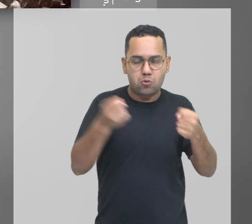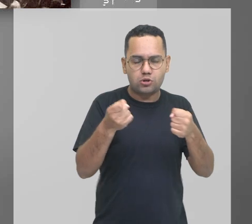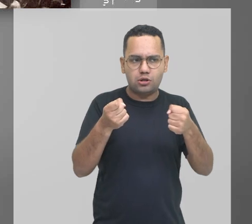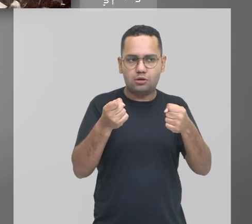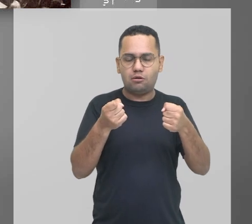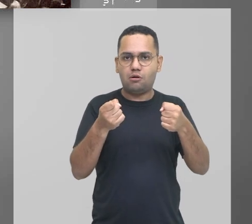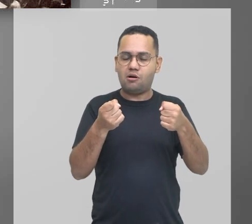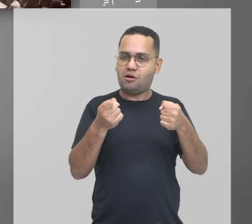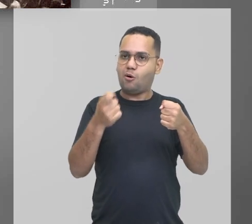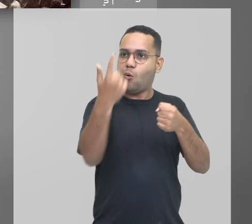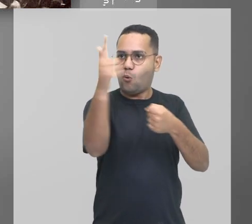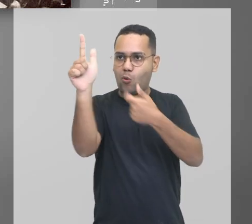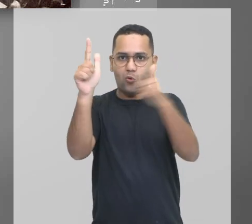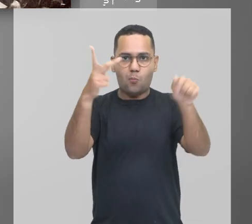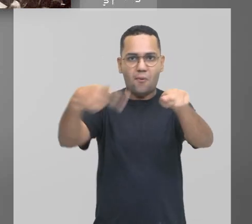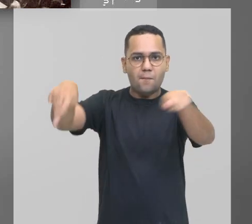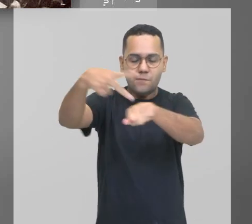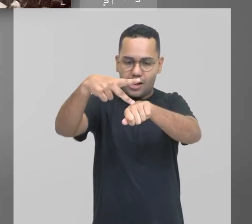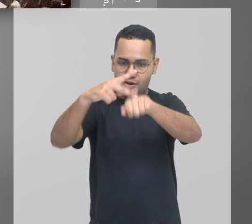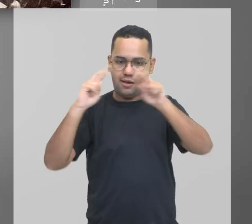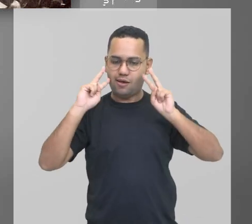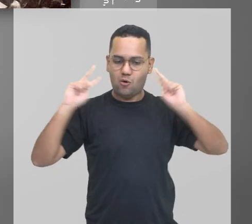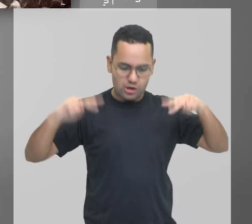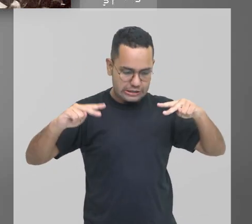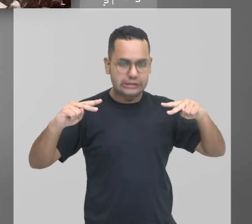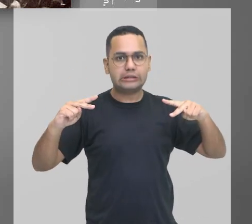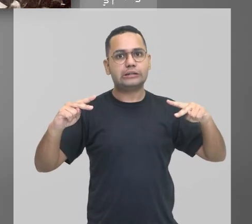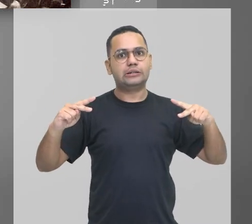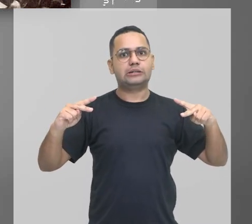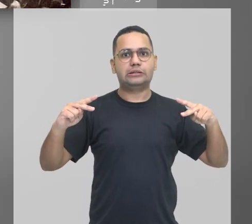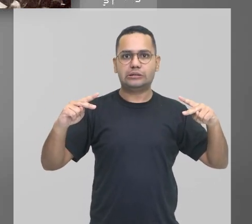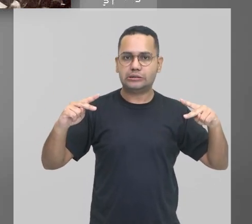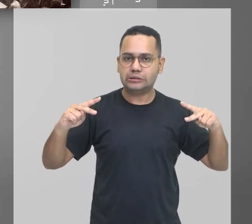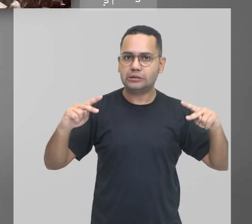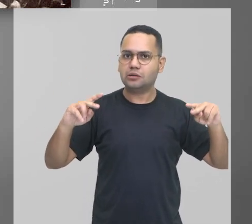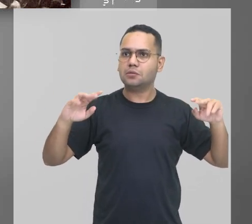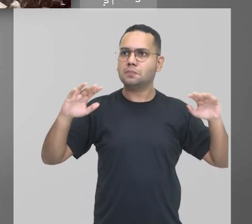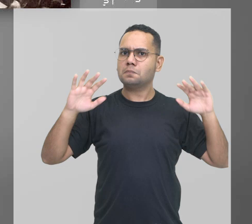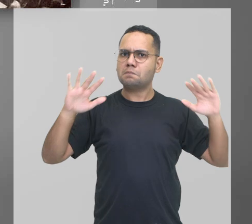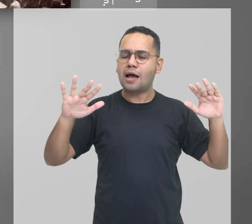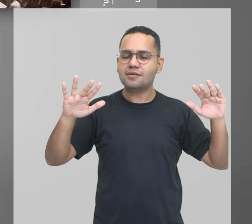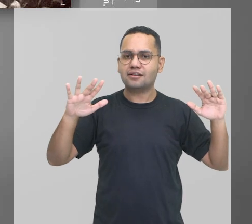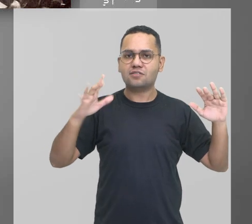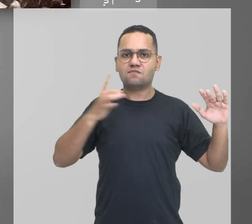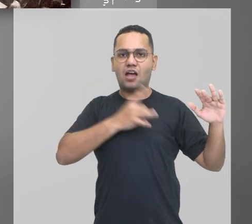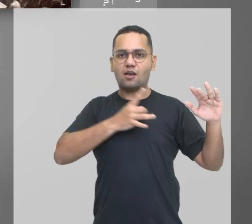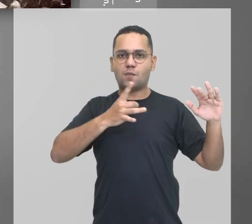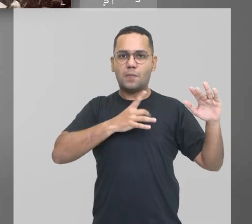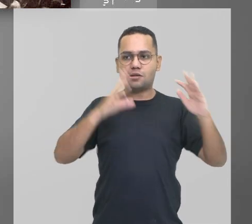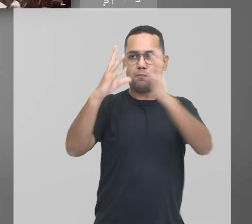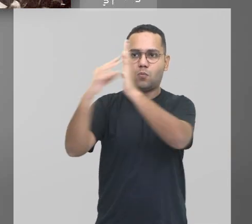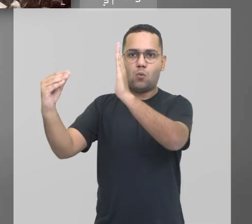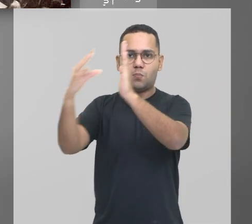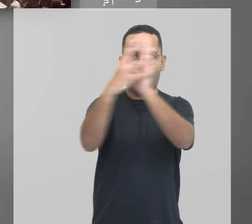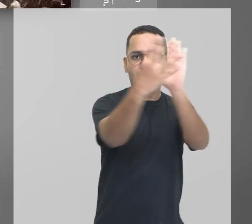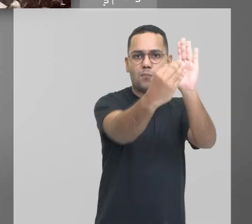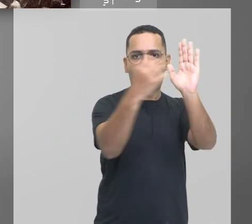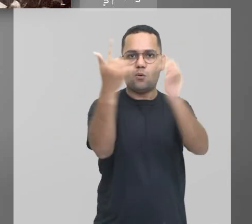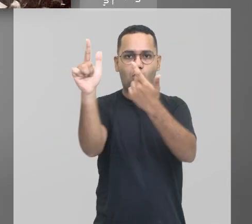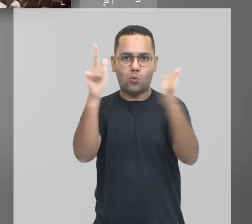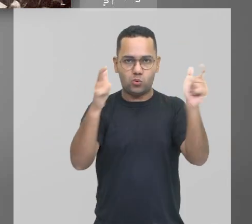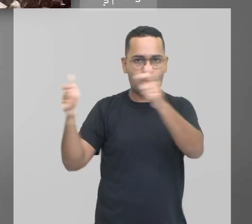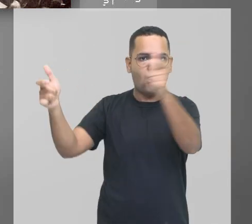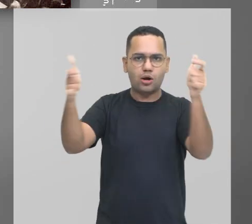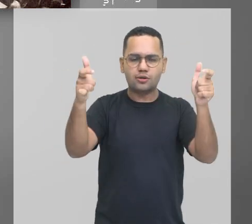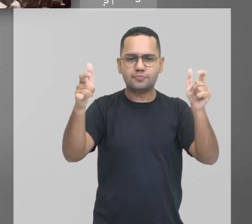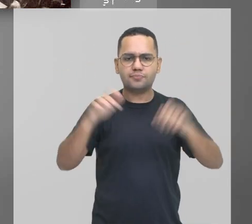nações, que não queria que o exemplo da Rússia fosse seguido no seu país. Então, qual a primeira